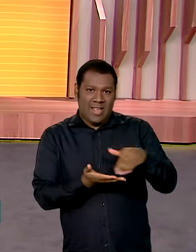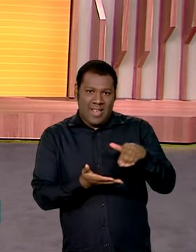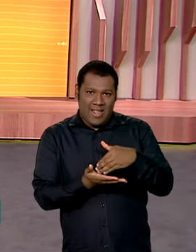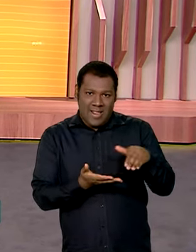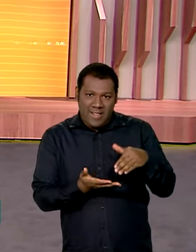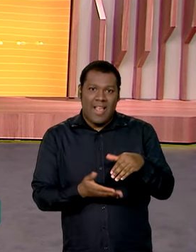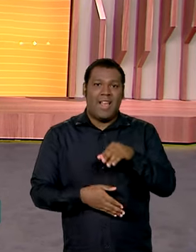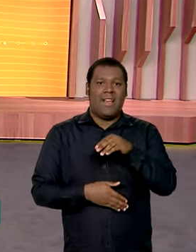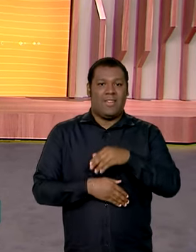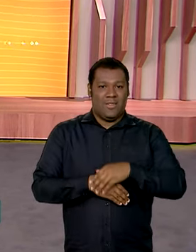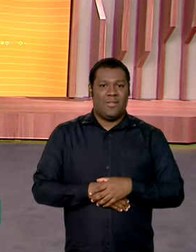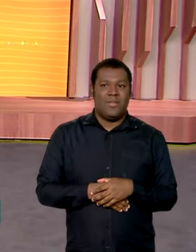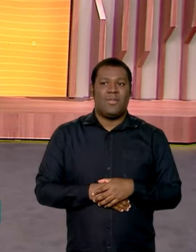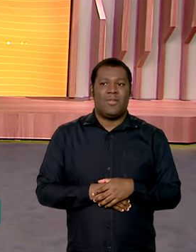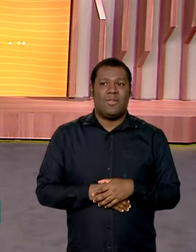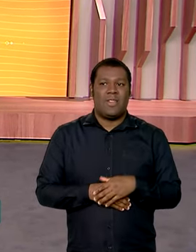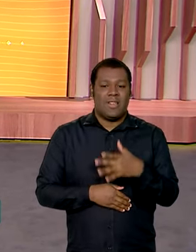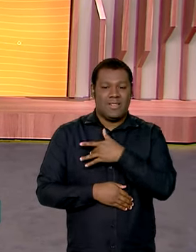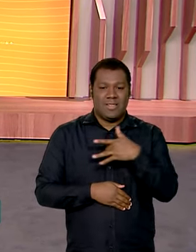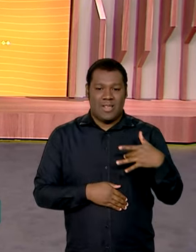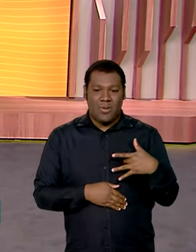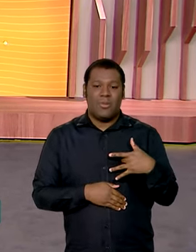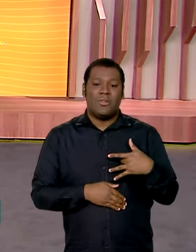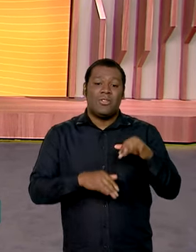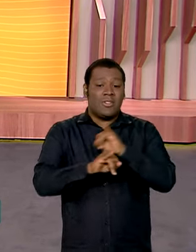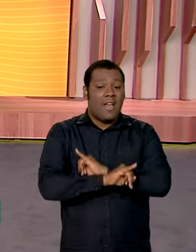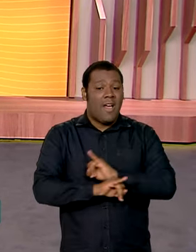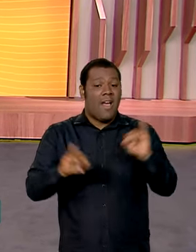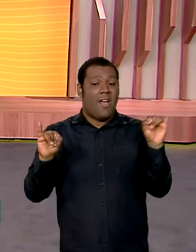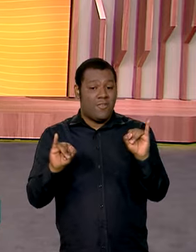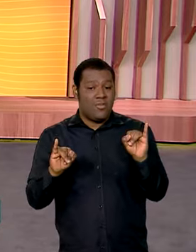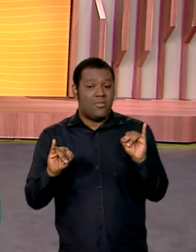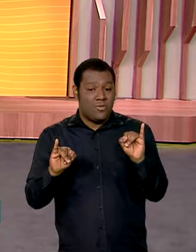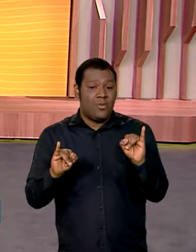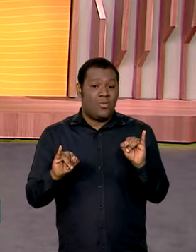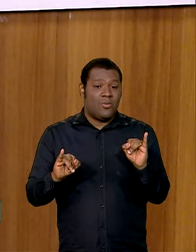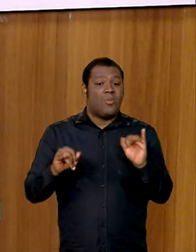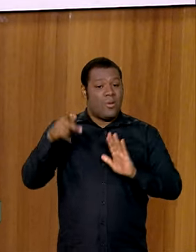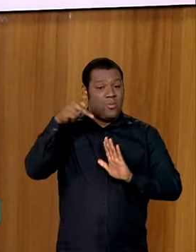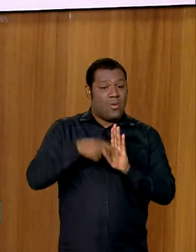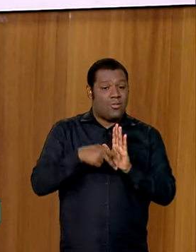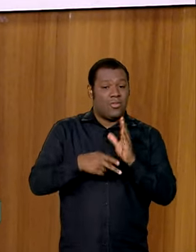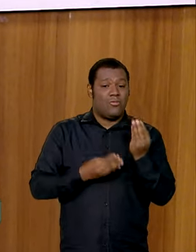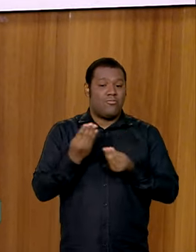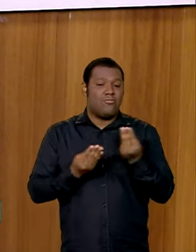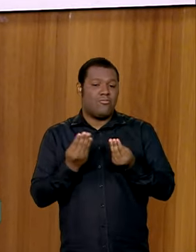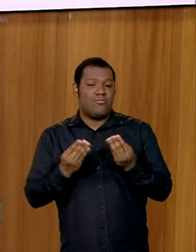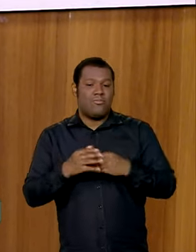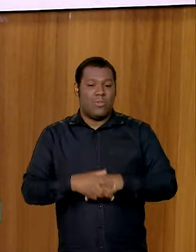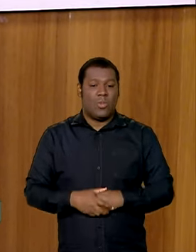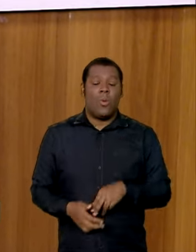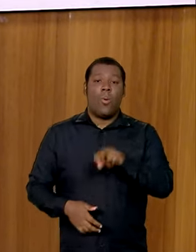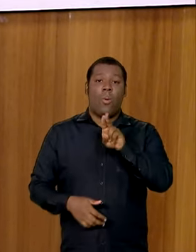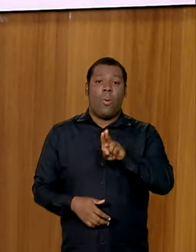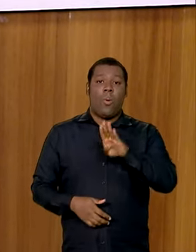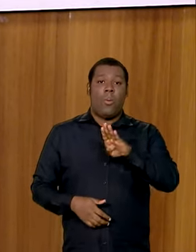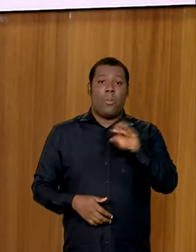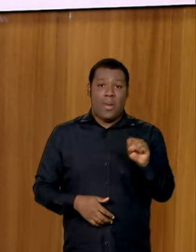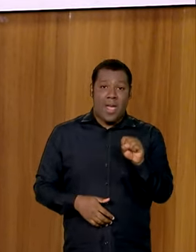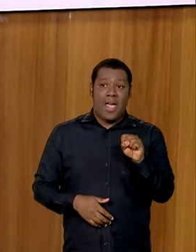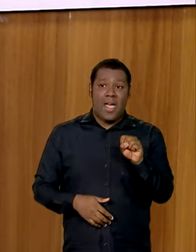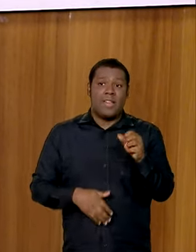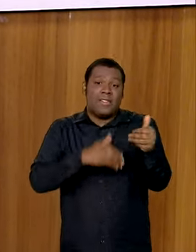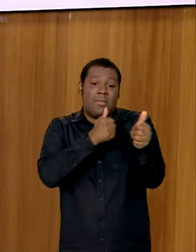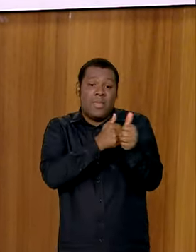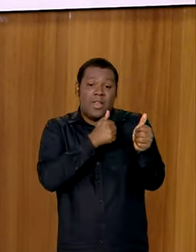Saúde explicou como esta ampliação vai ajudar no cuidado com a população. As UBS são aqueles serviços de saúde que estão perto da casa